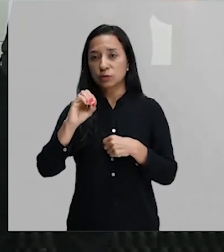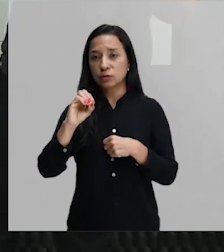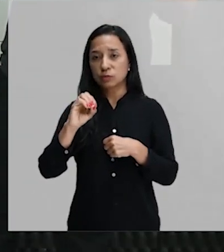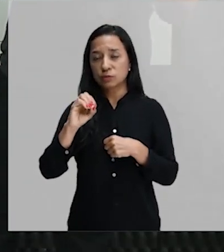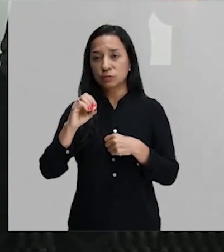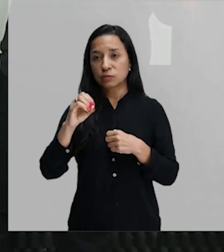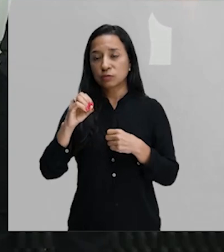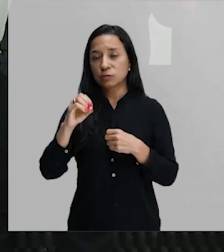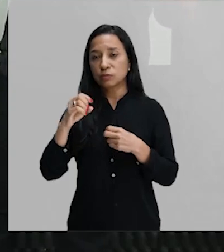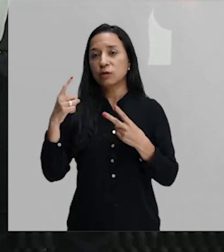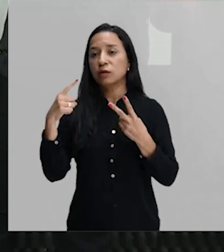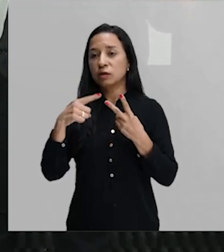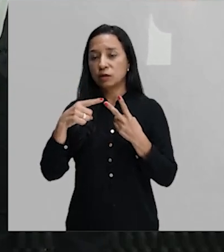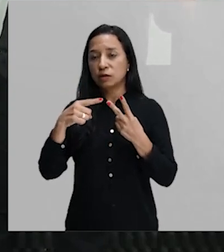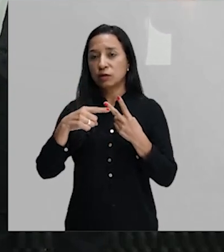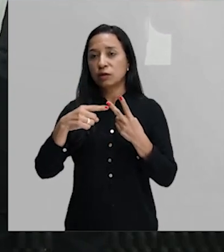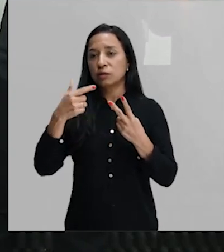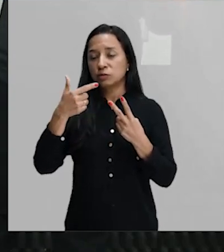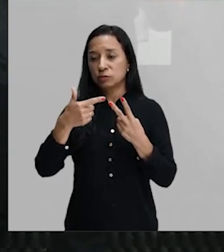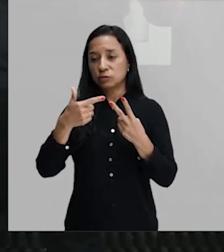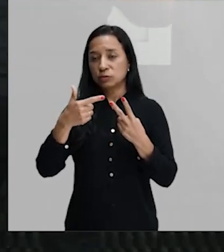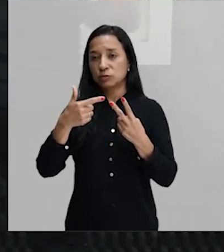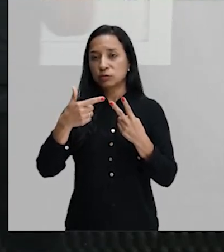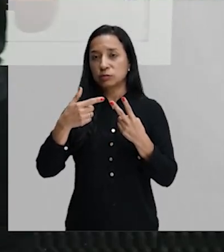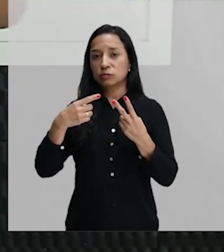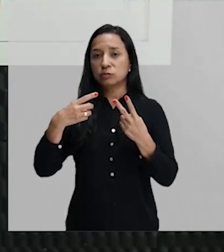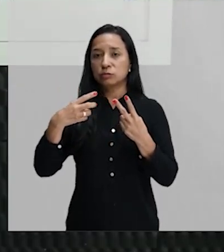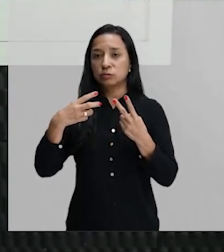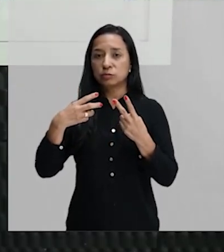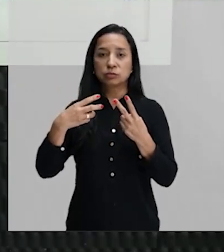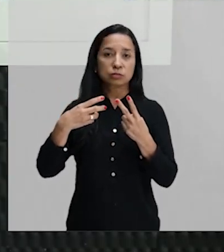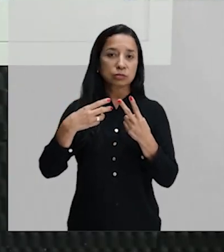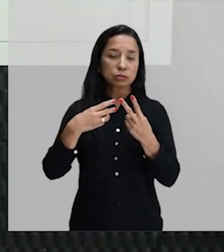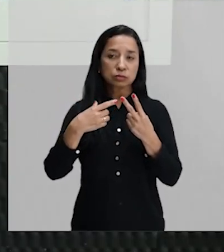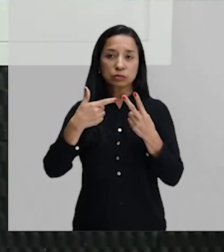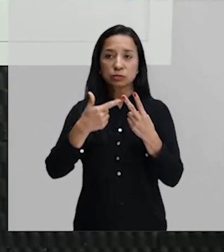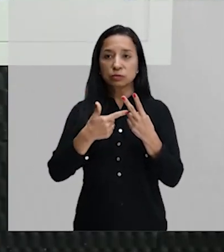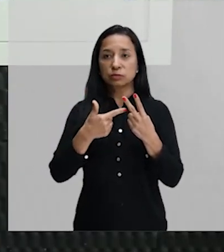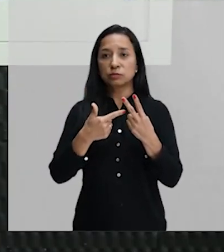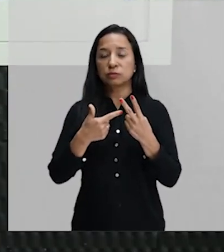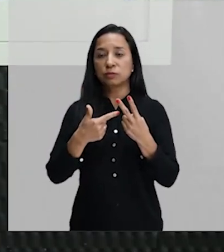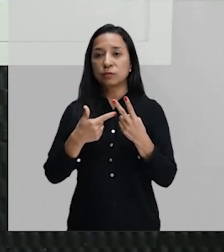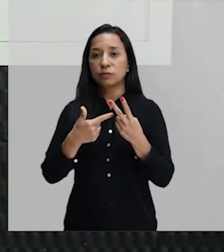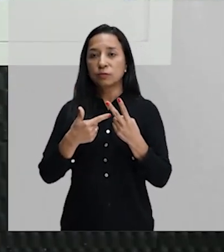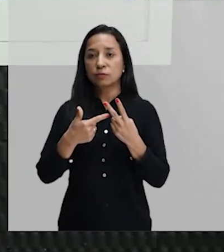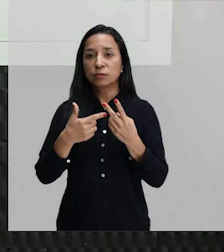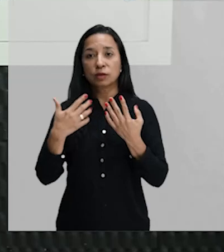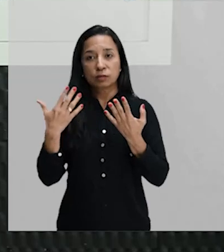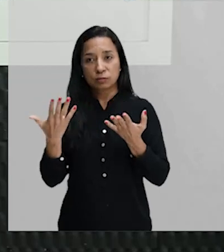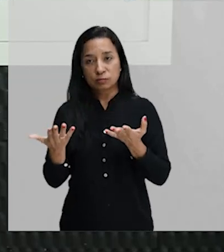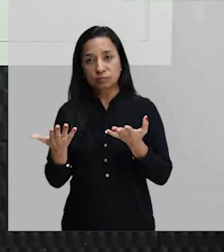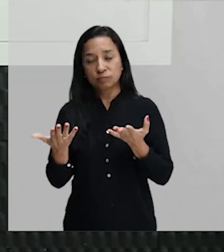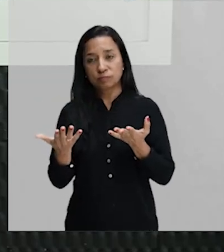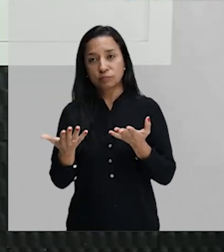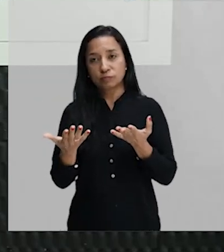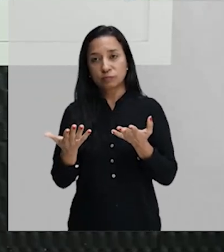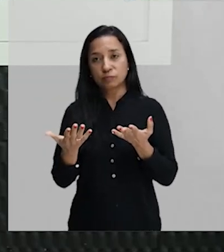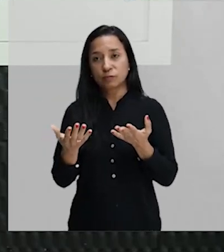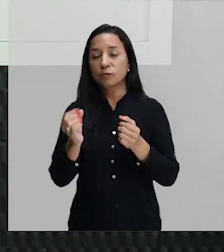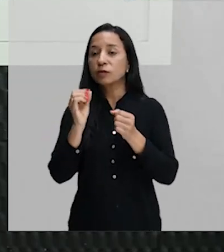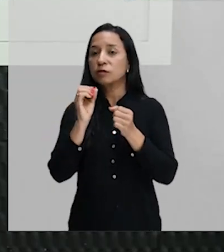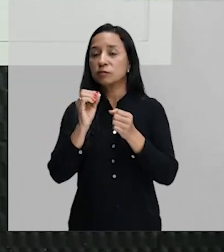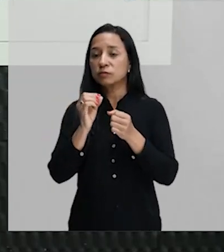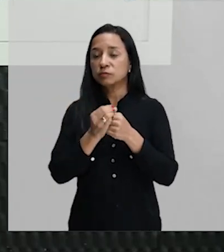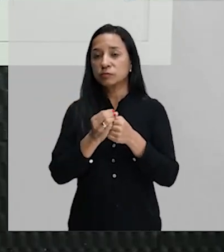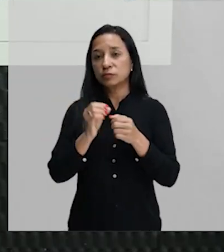é raiz de 2 sobre 2. Certo? Então, turma, é dessa forma que eu faço